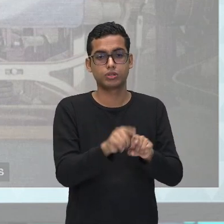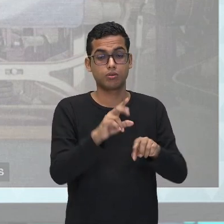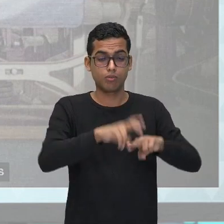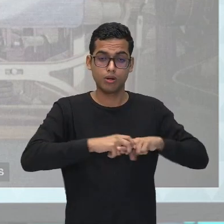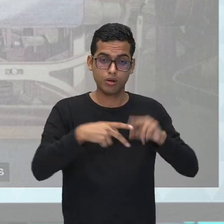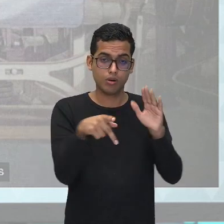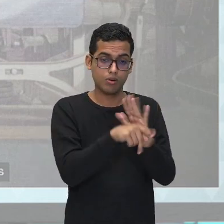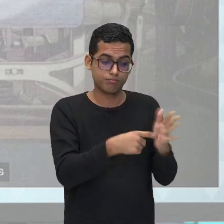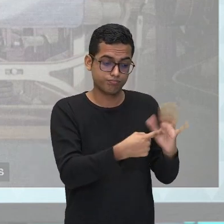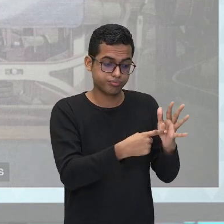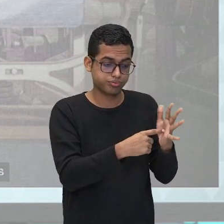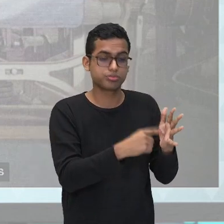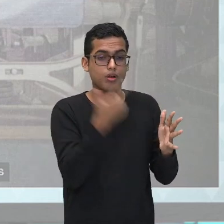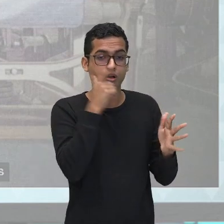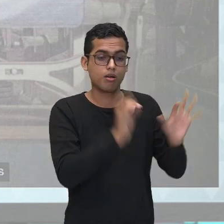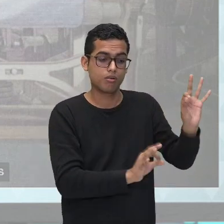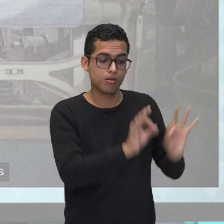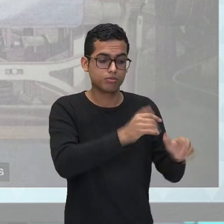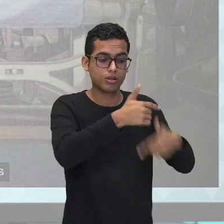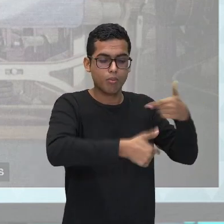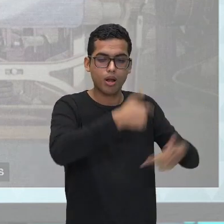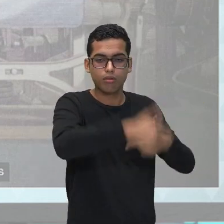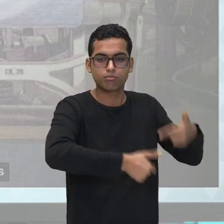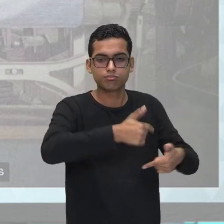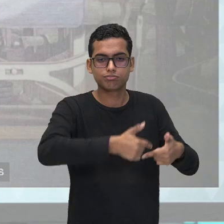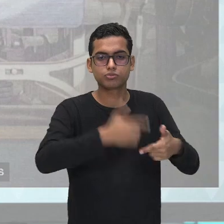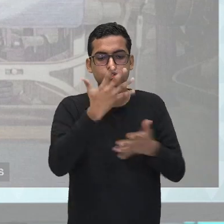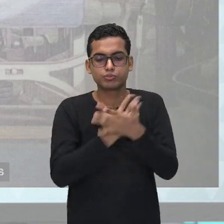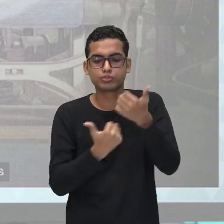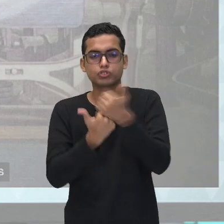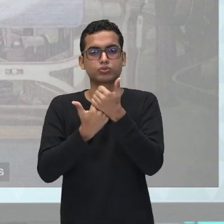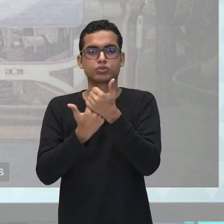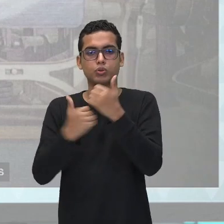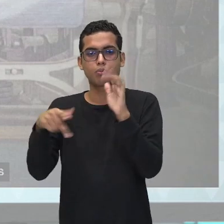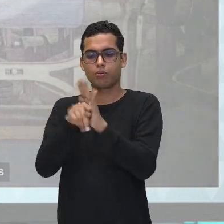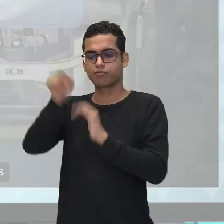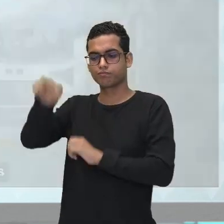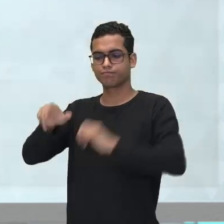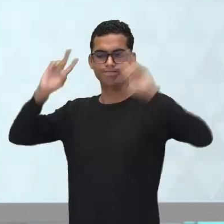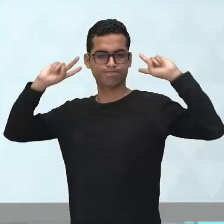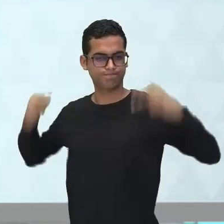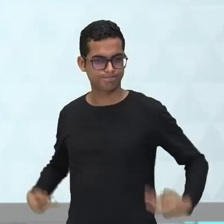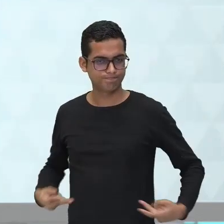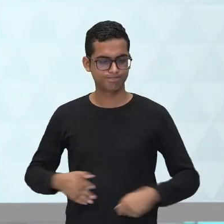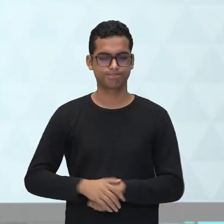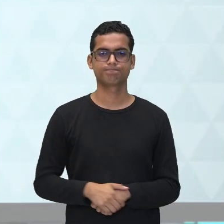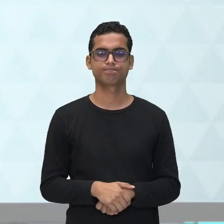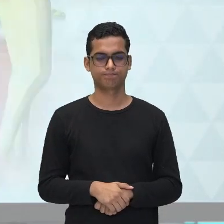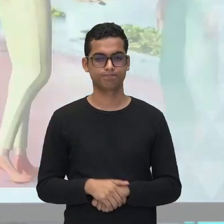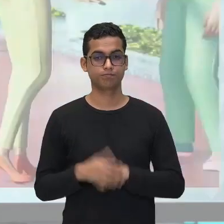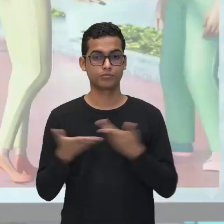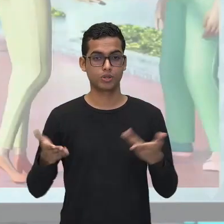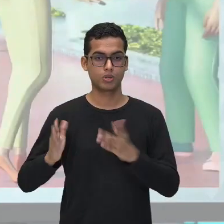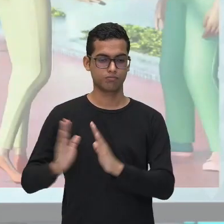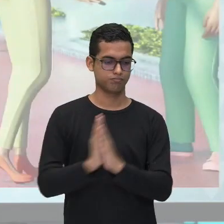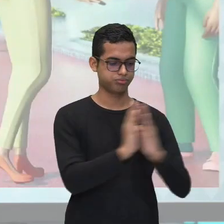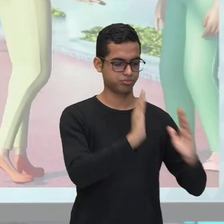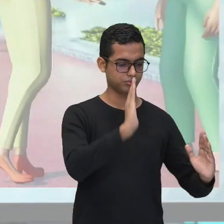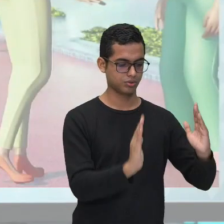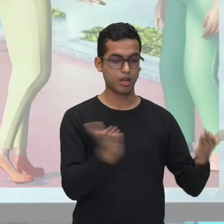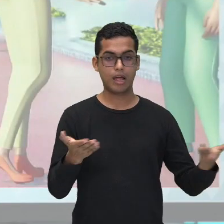máquina acabava substituindo, né, a função do homem. E olhando para o nosso momento atual, nessa